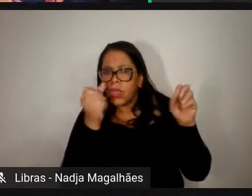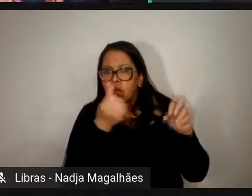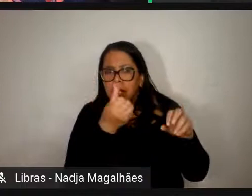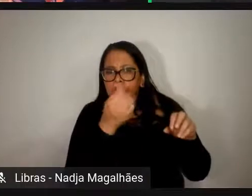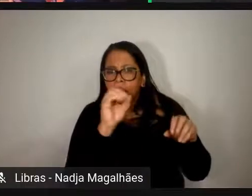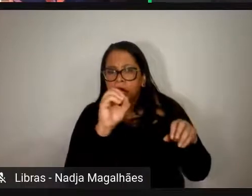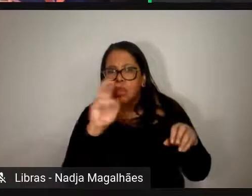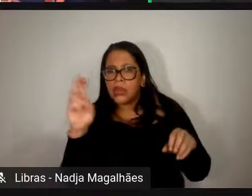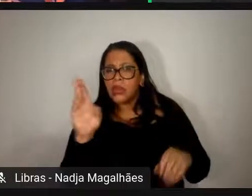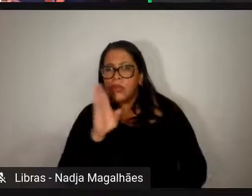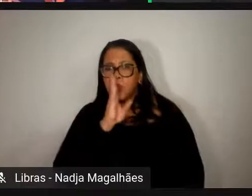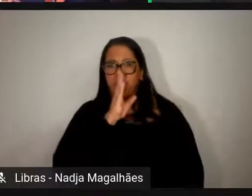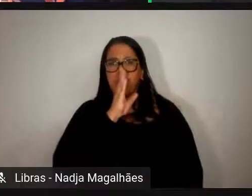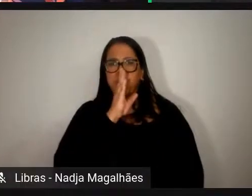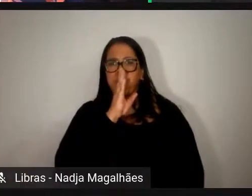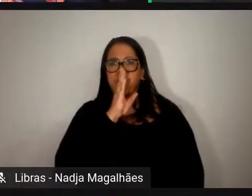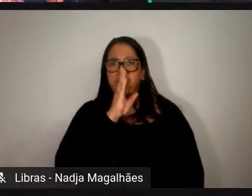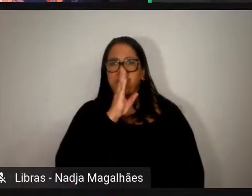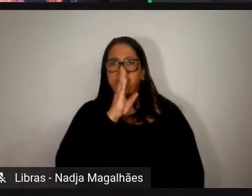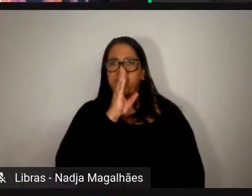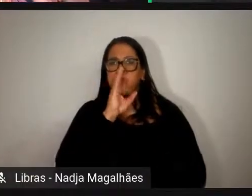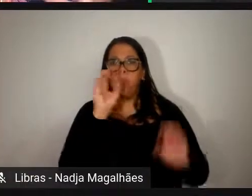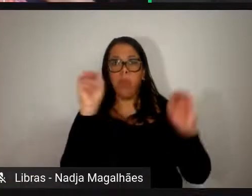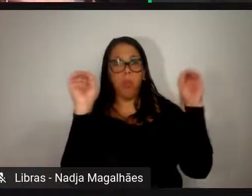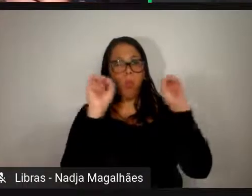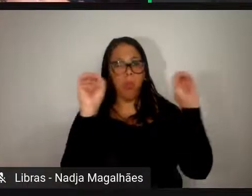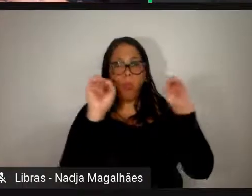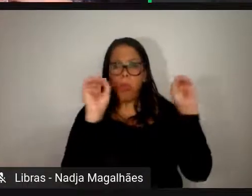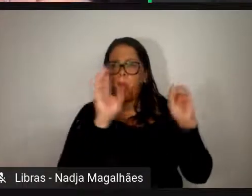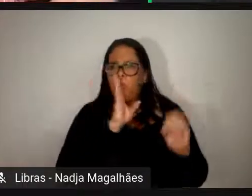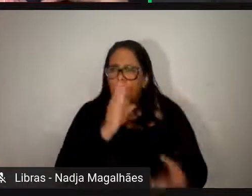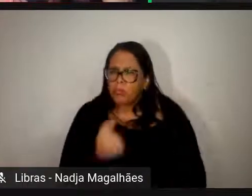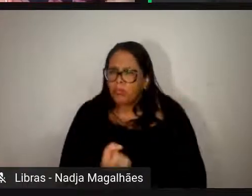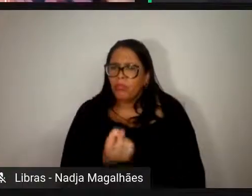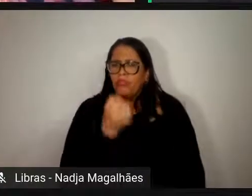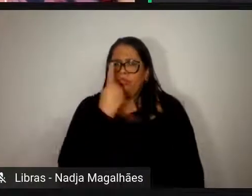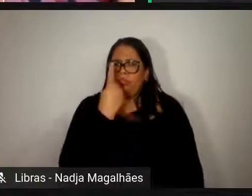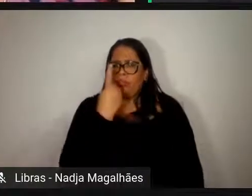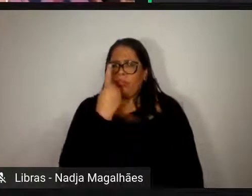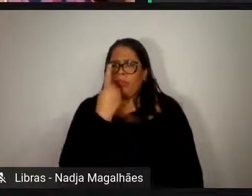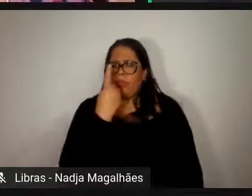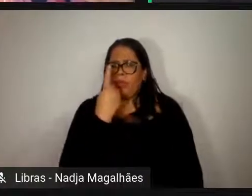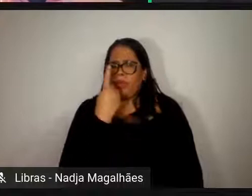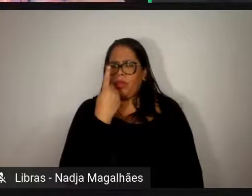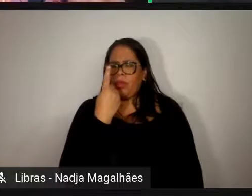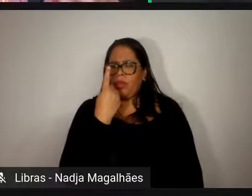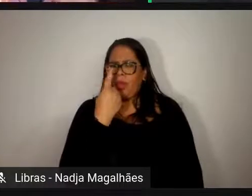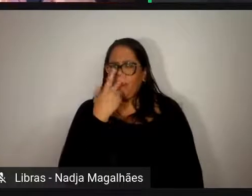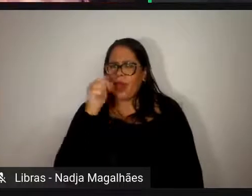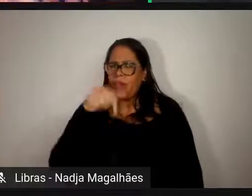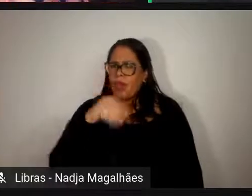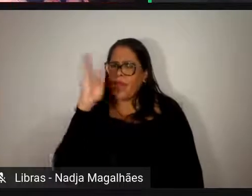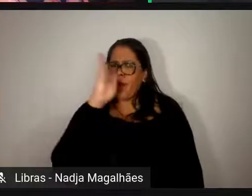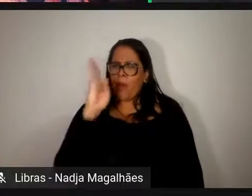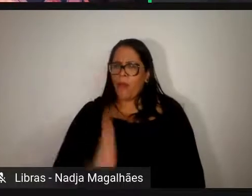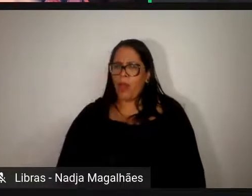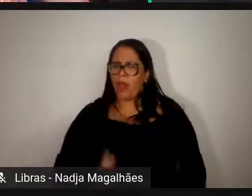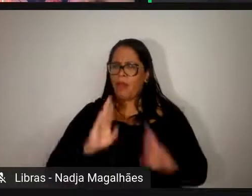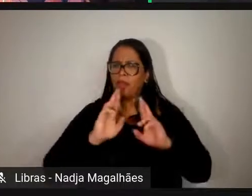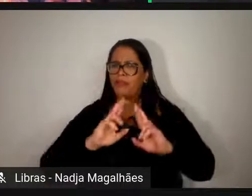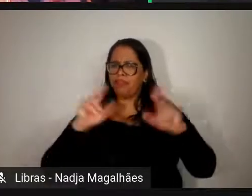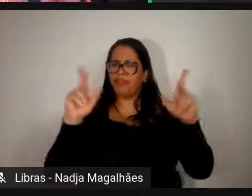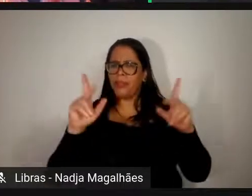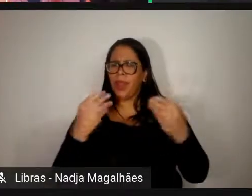605 pessoas caladas. Então, é uma coisa que para a gente é muito diferente, é muito inimaginável,